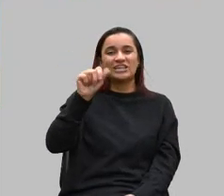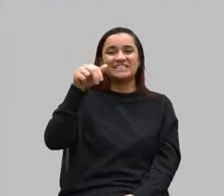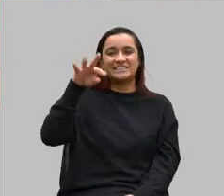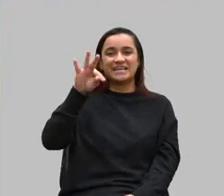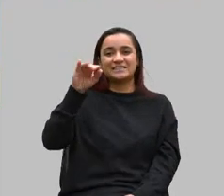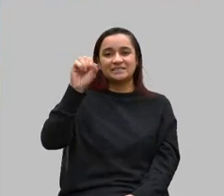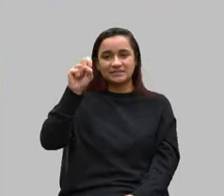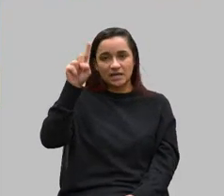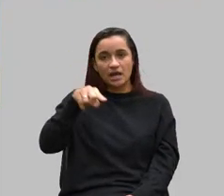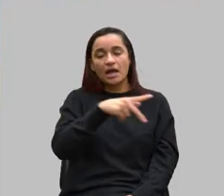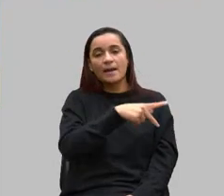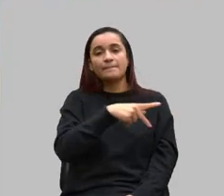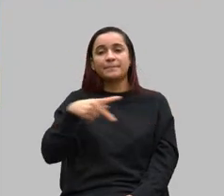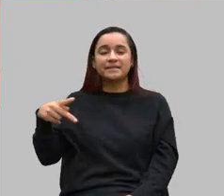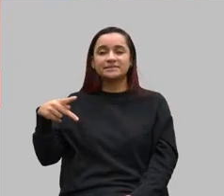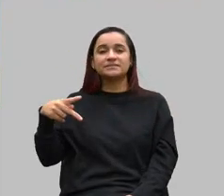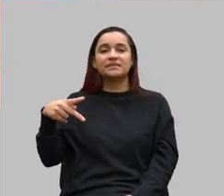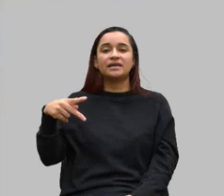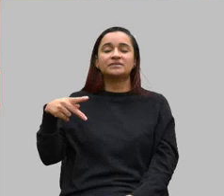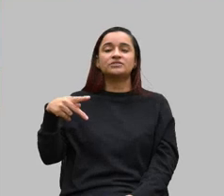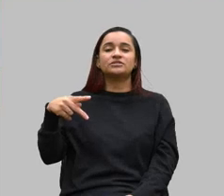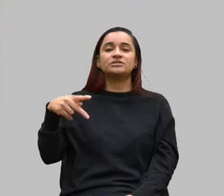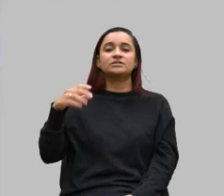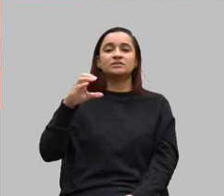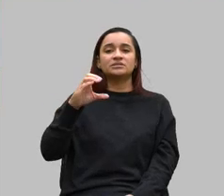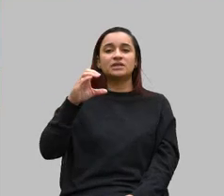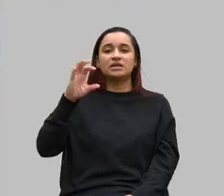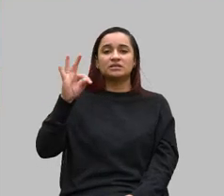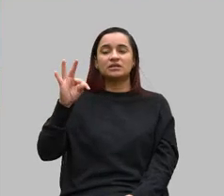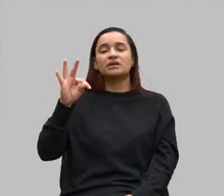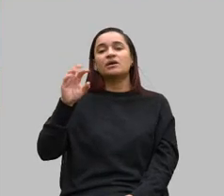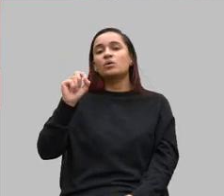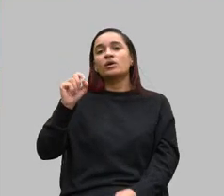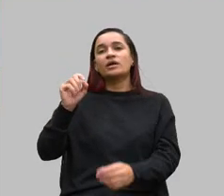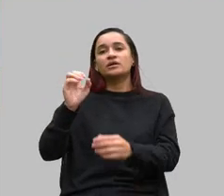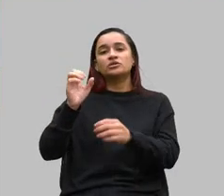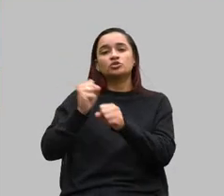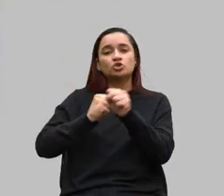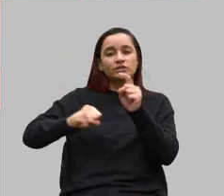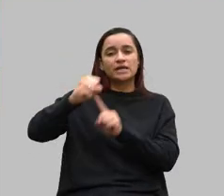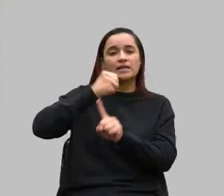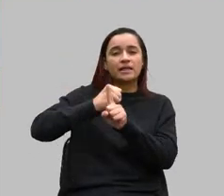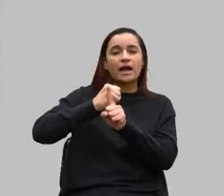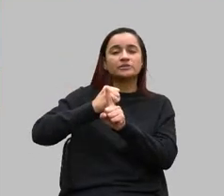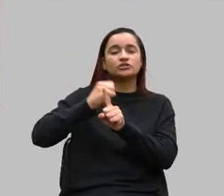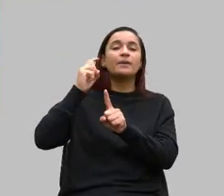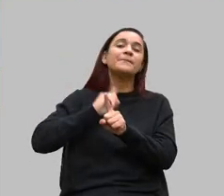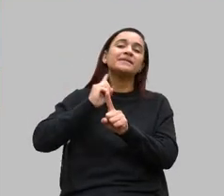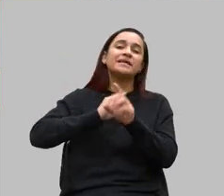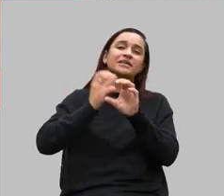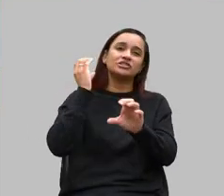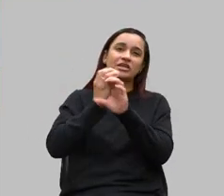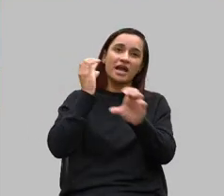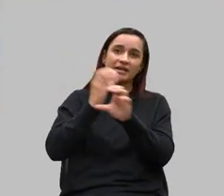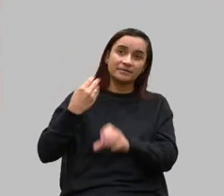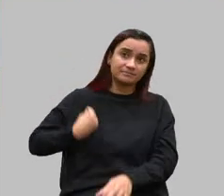de transp da sociedade Mineira de engenharia está